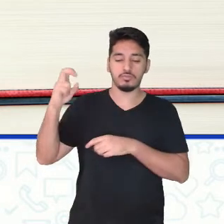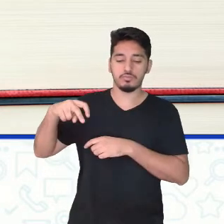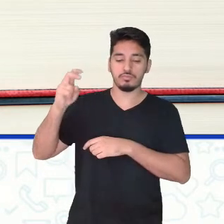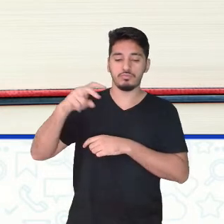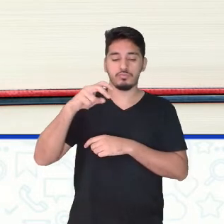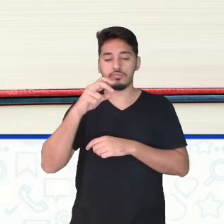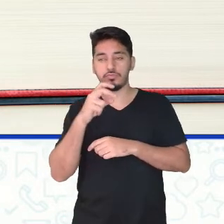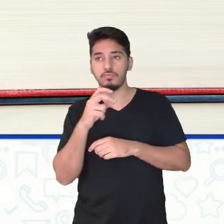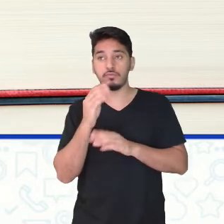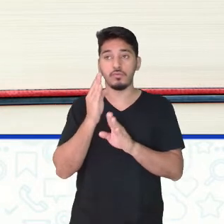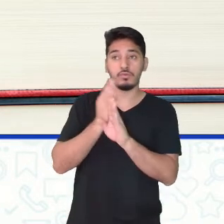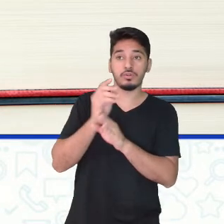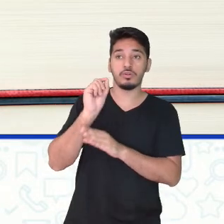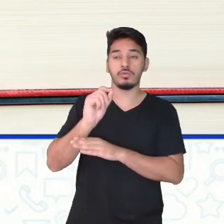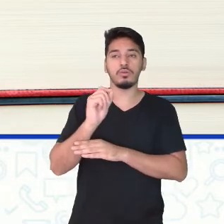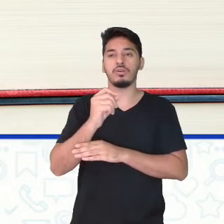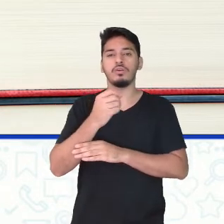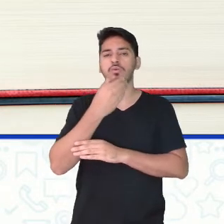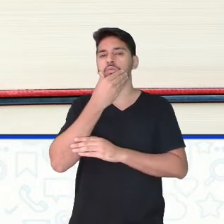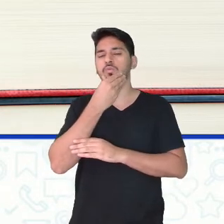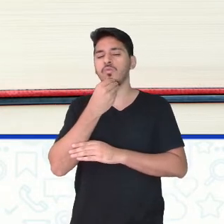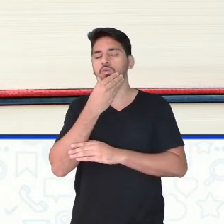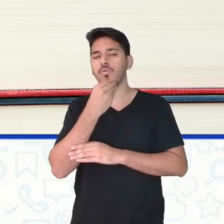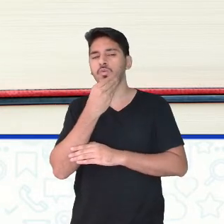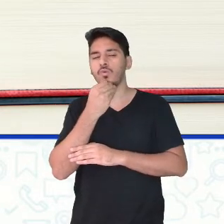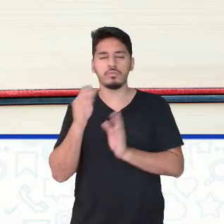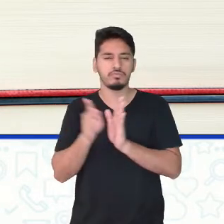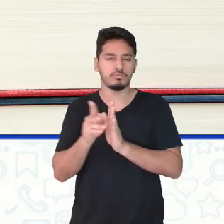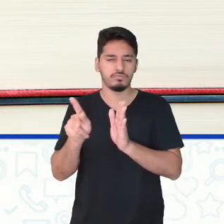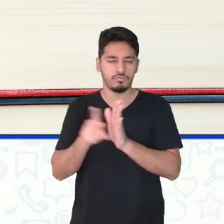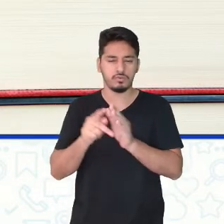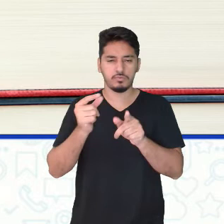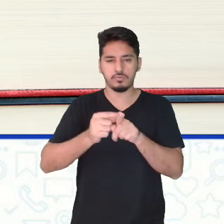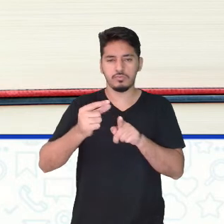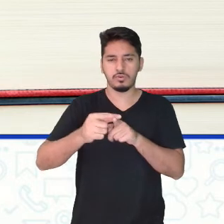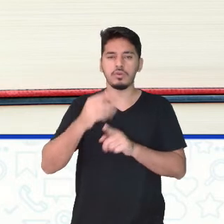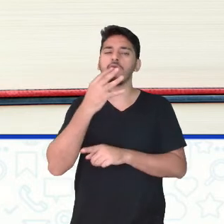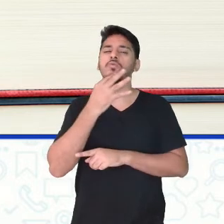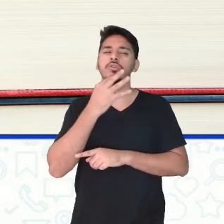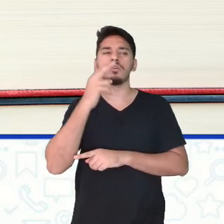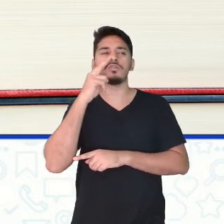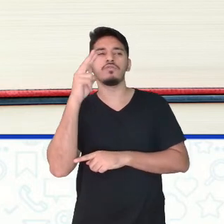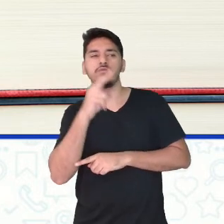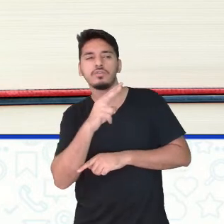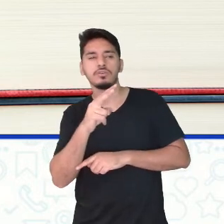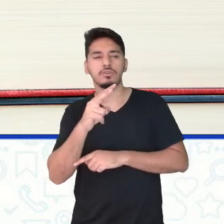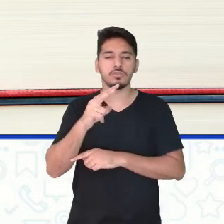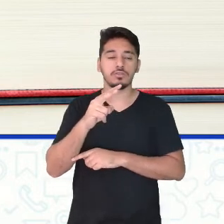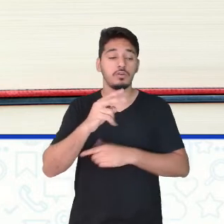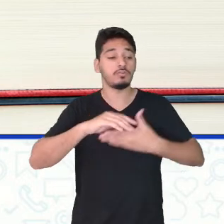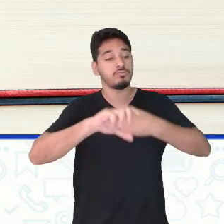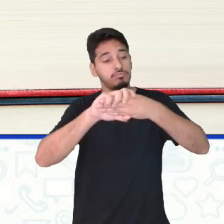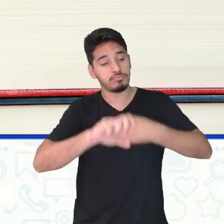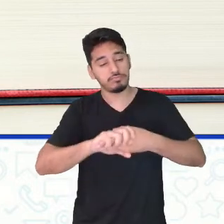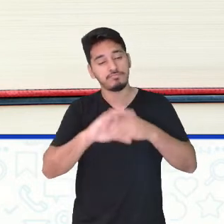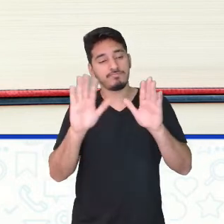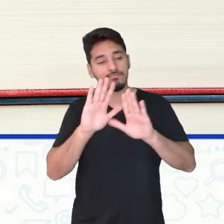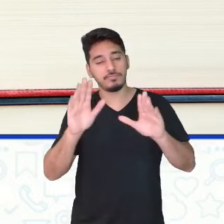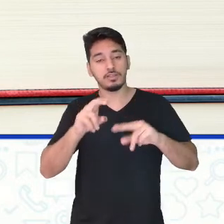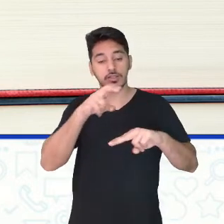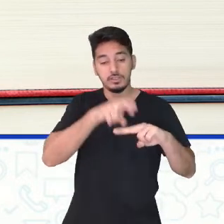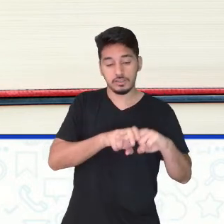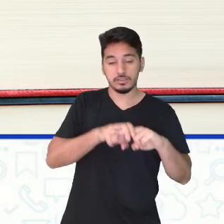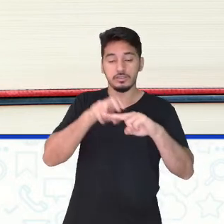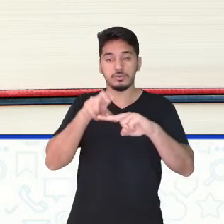encontrei num trem da Central um rapaz aqui do bairro, que eu conheço de vista e de chapéu. Cumprimentou-me,